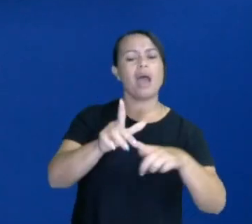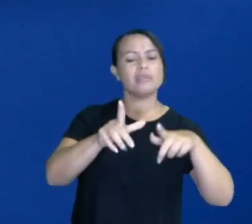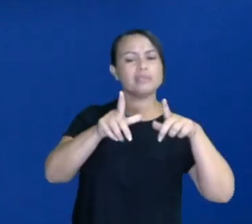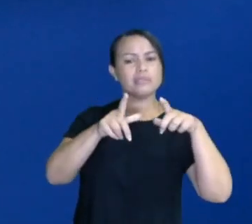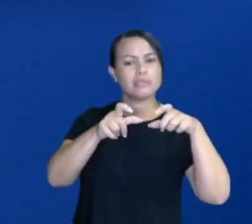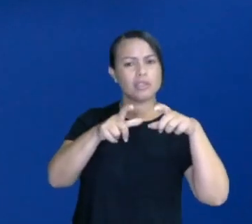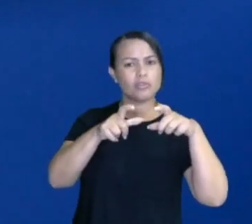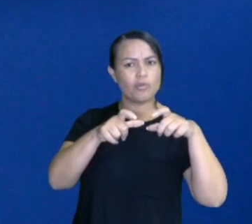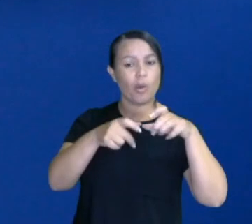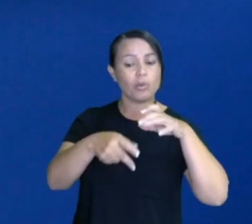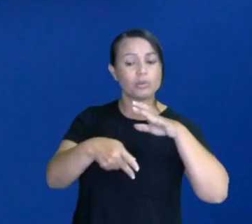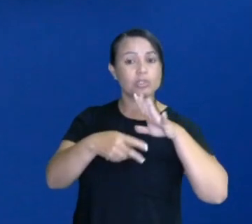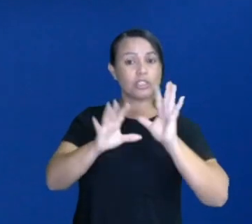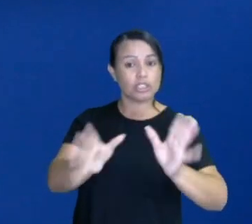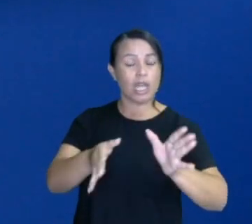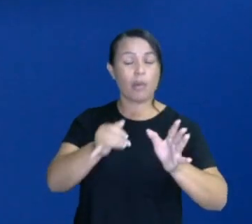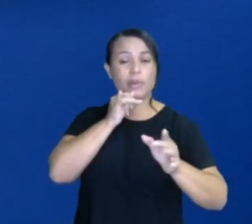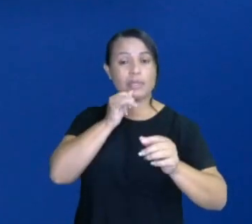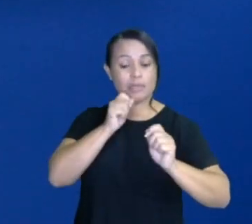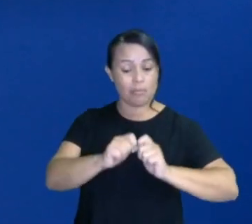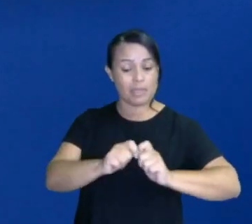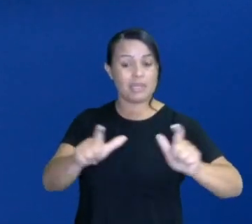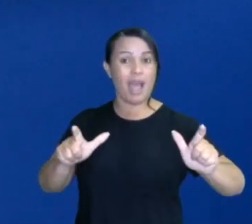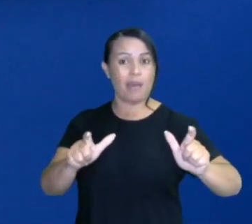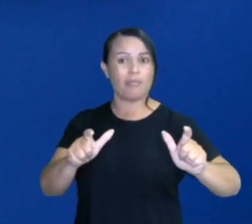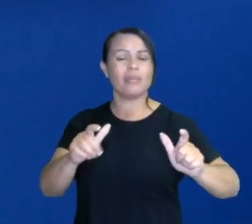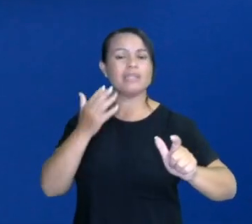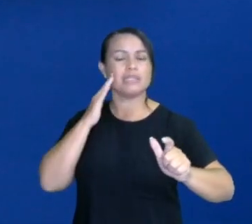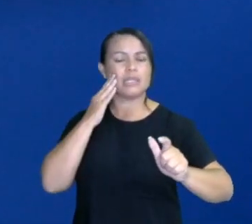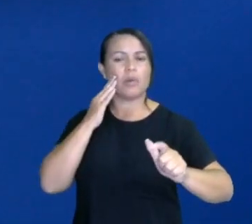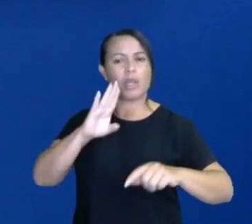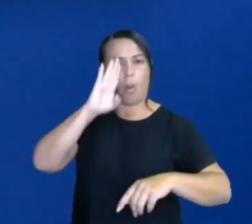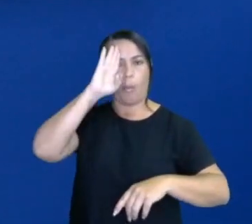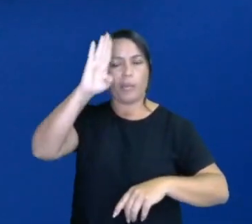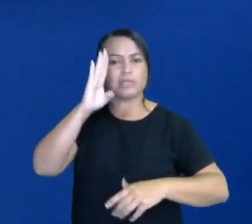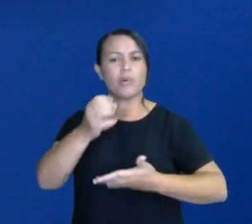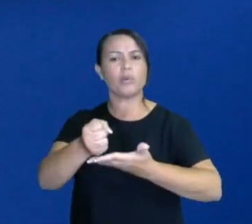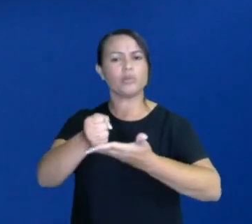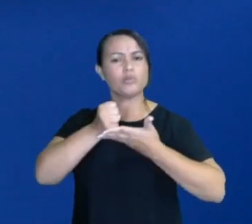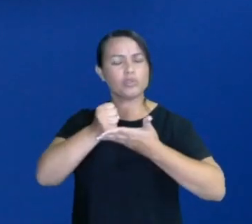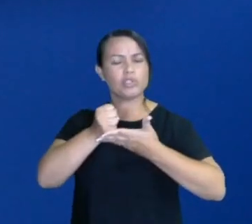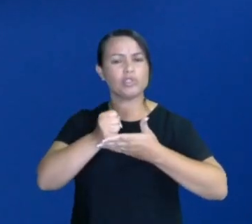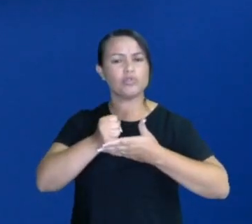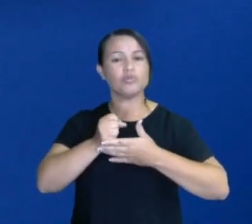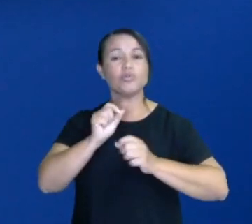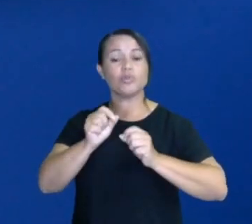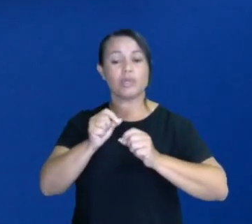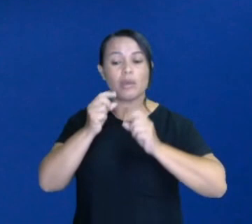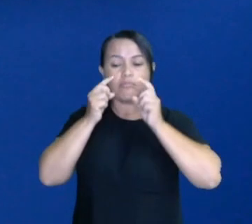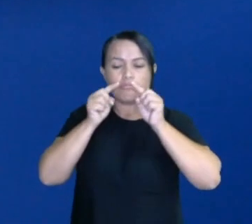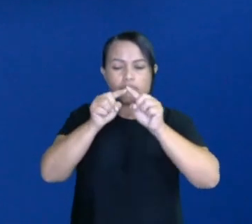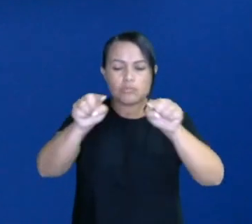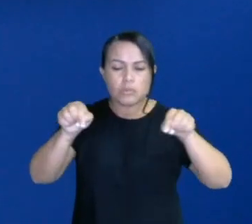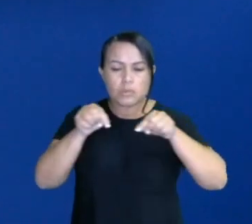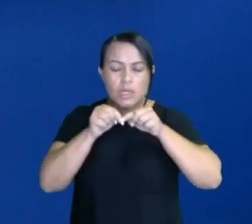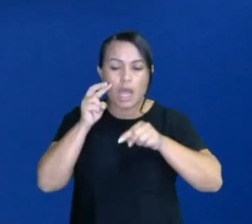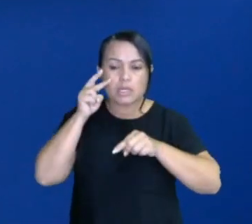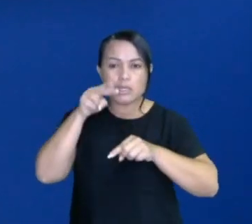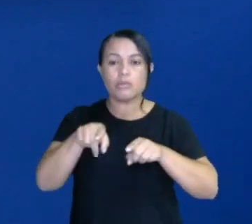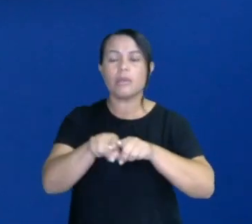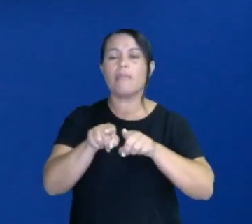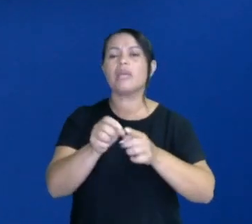fotos mais apropriadas, né? Então o principal aqui e que nos dá uma apropriação maior de espaço são